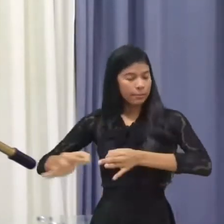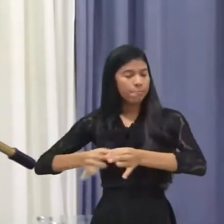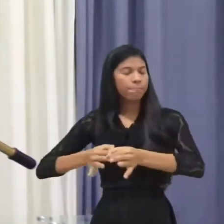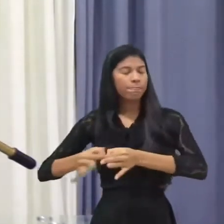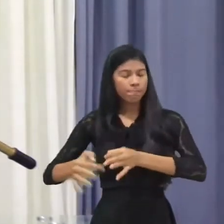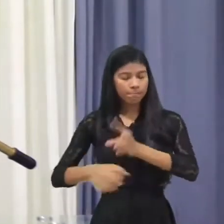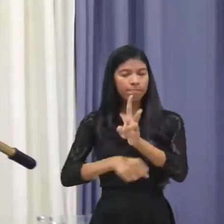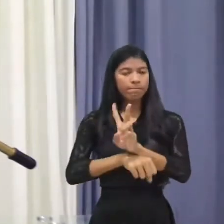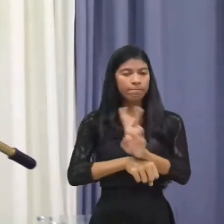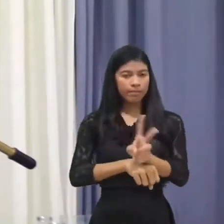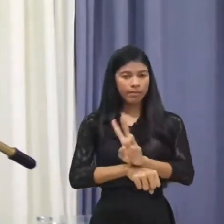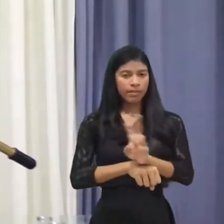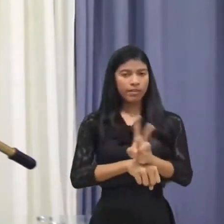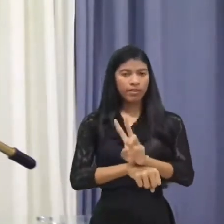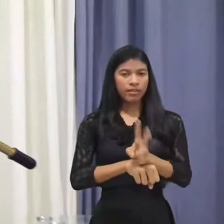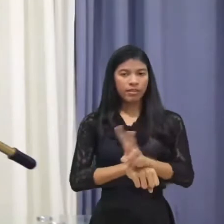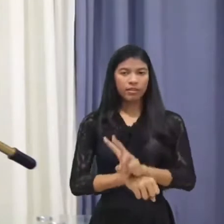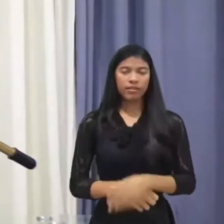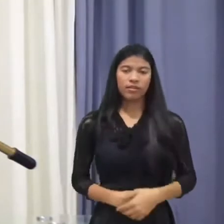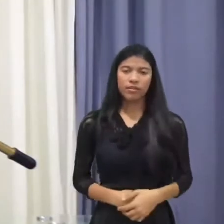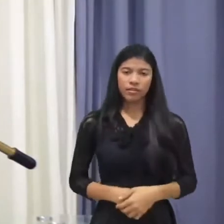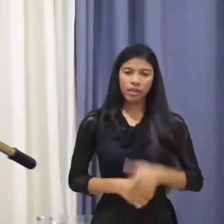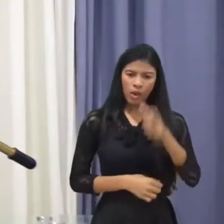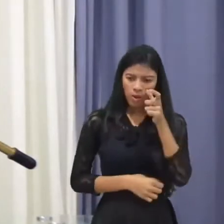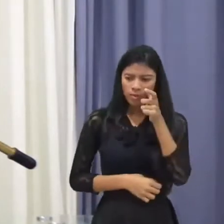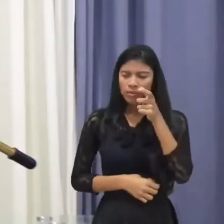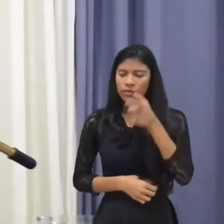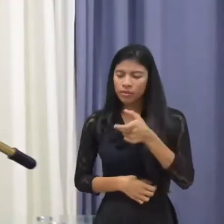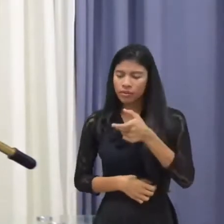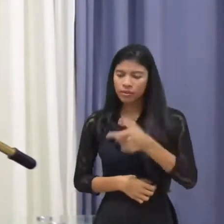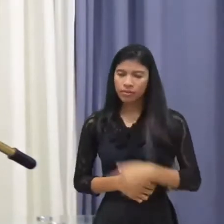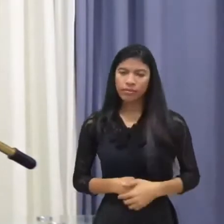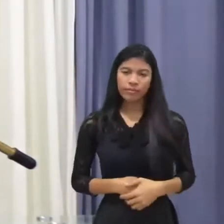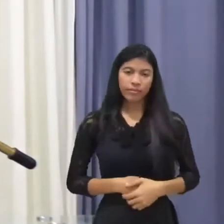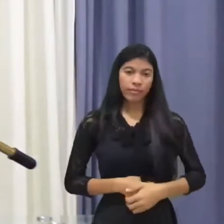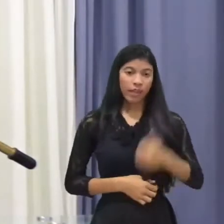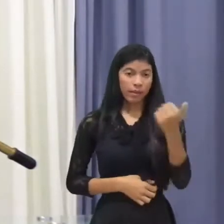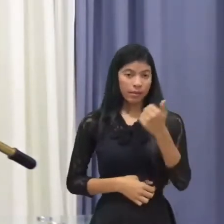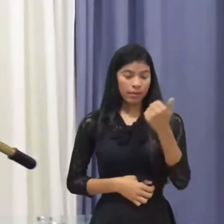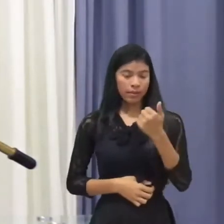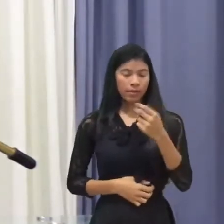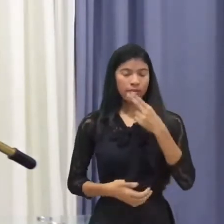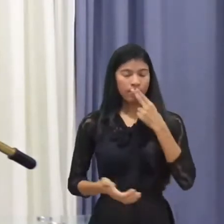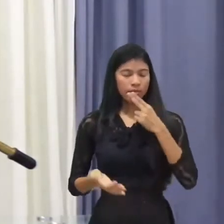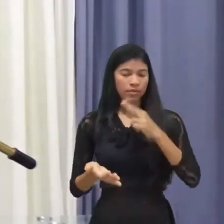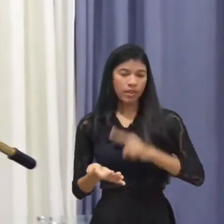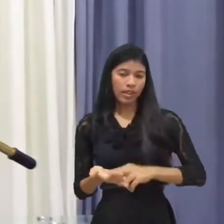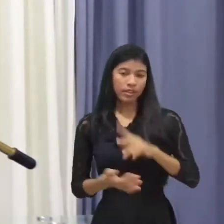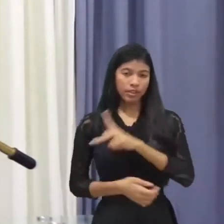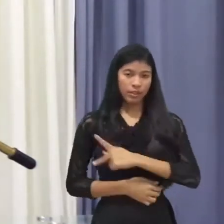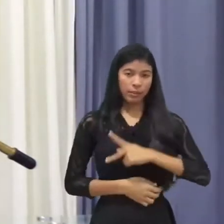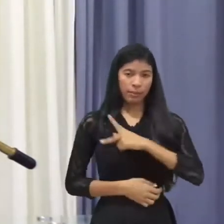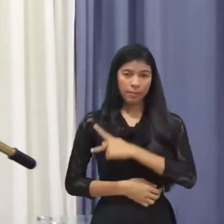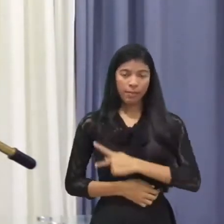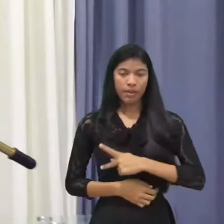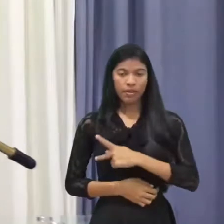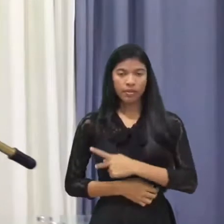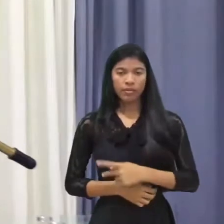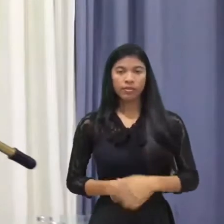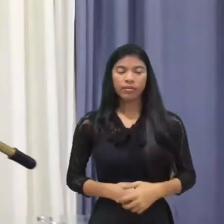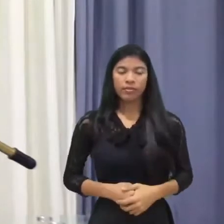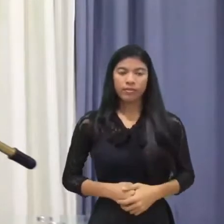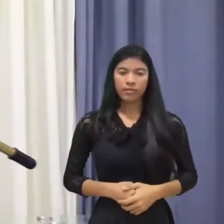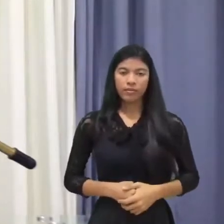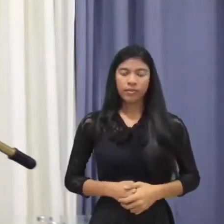vigiem, estejam atentos. A primeira carta de Paulo a Timóteo, no capítulo 6, verso 14, vai dizer